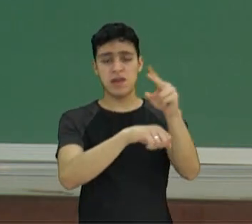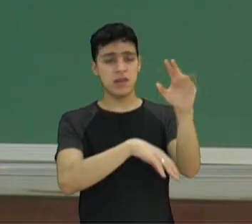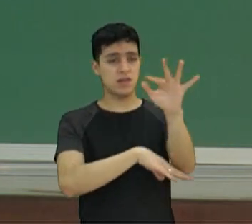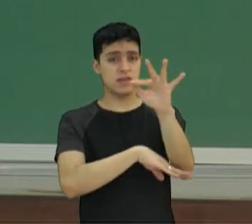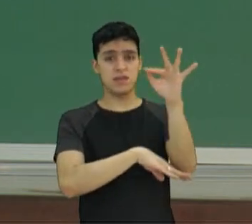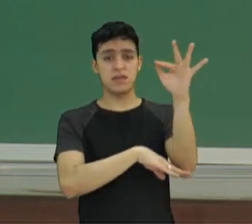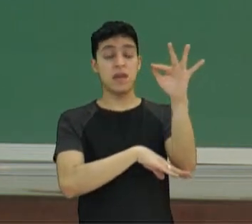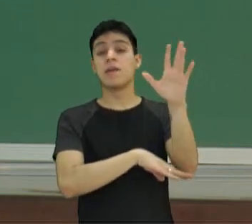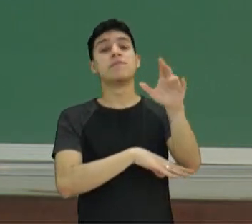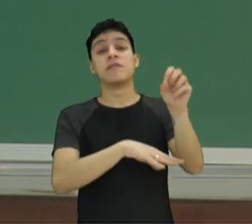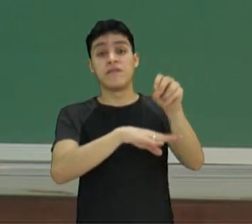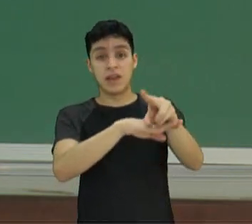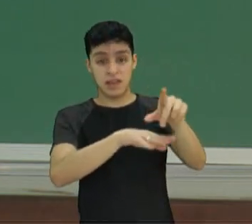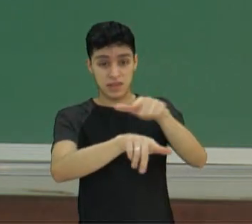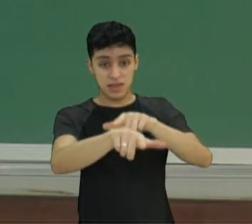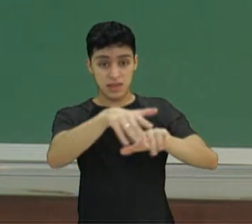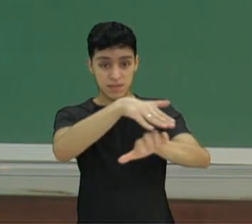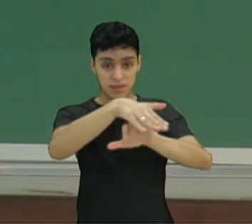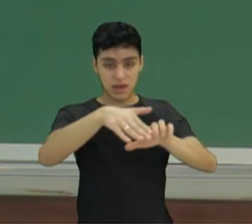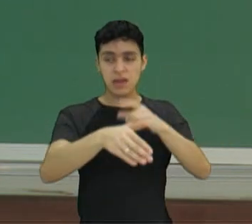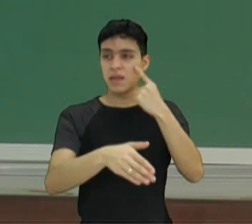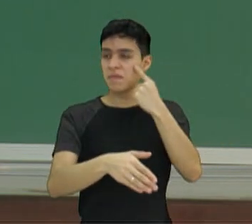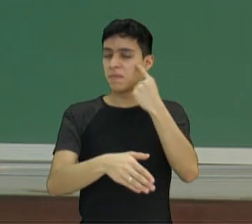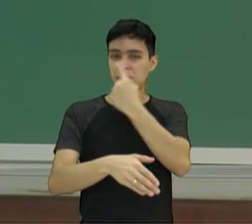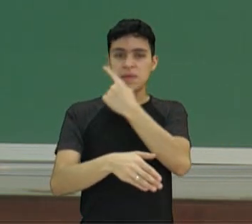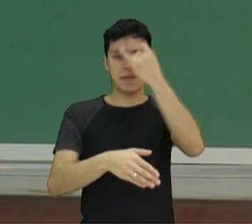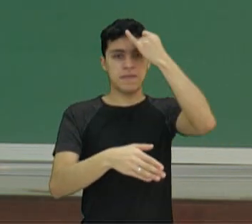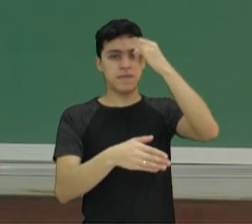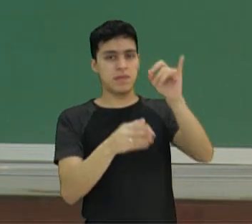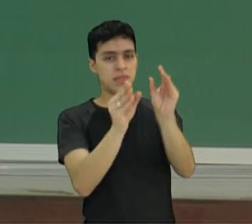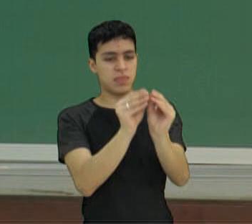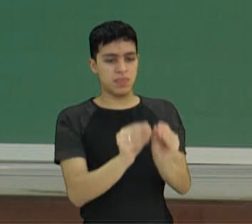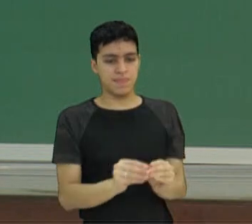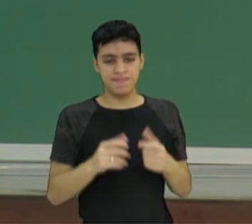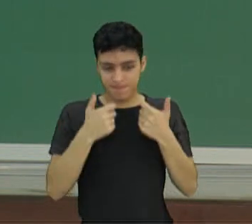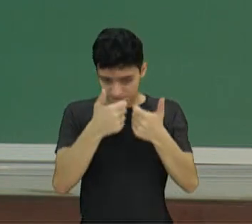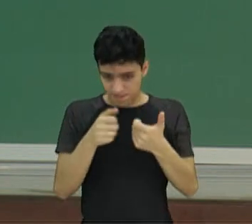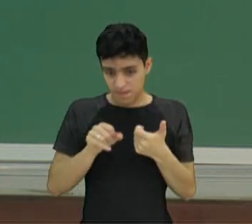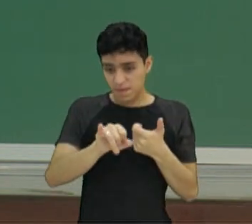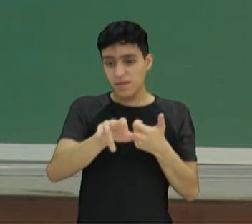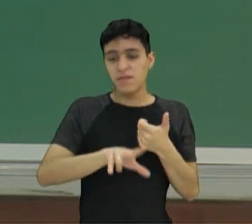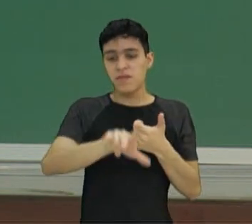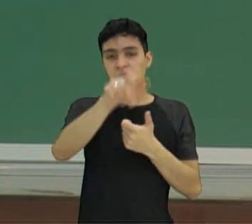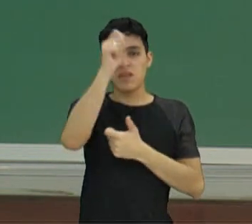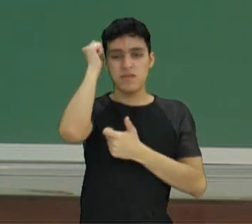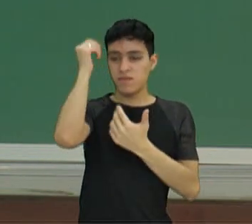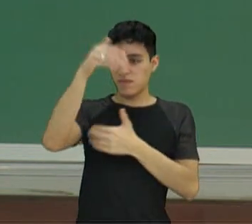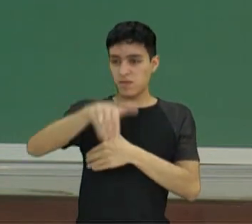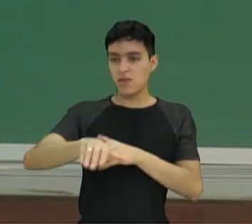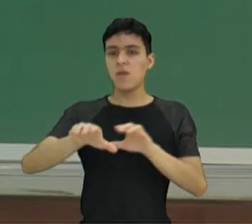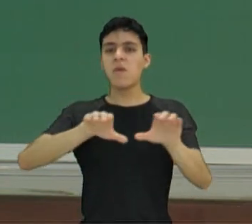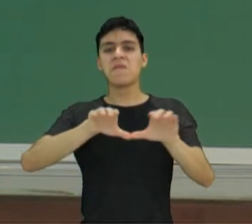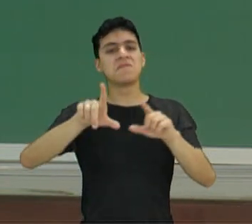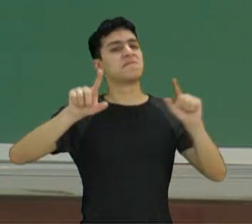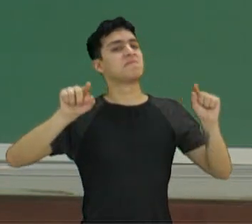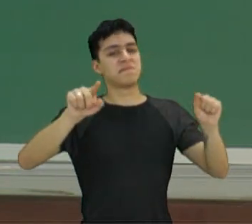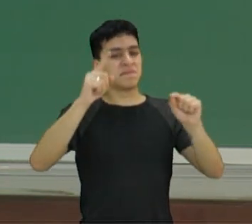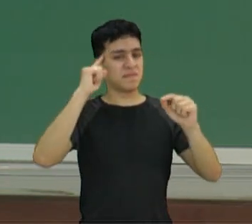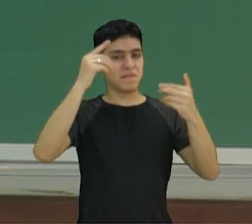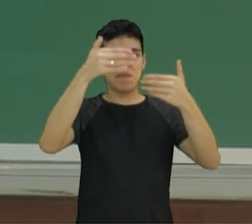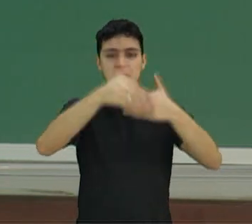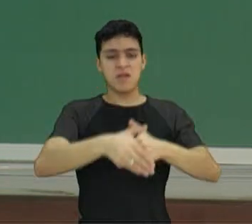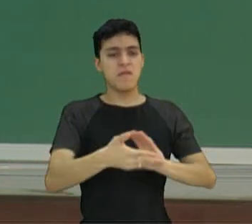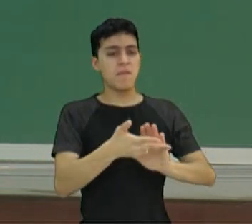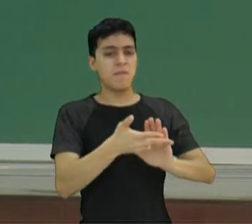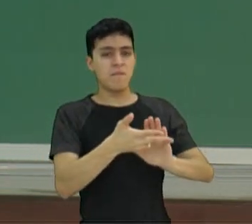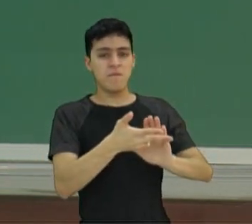numa empresa, isso aqui você evita, tá ok? Se você vai fazer um vestibular, uma prova de concurso, uma prova de